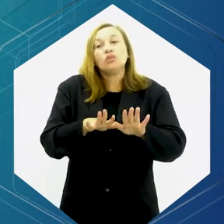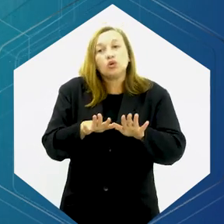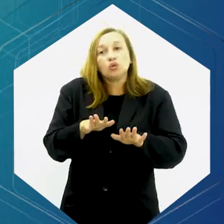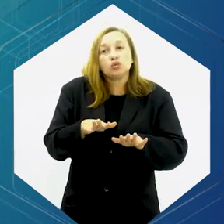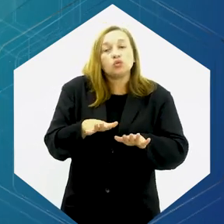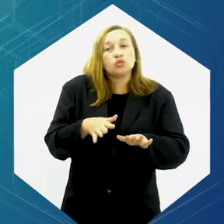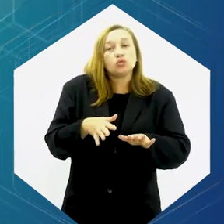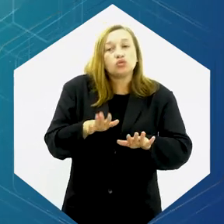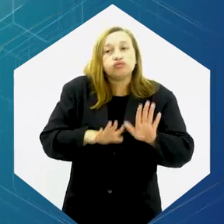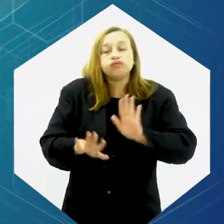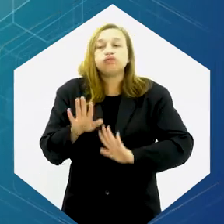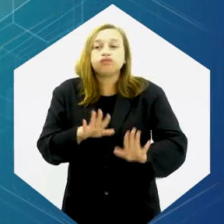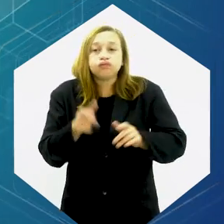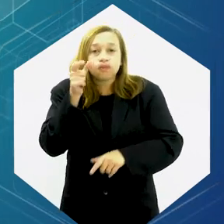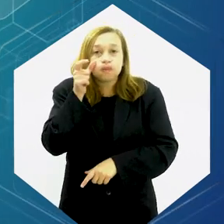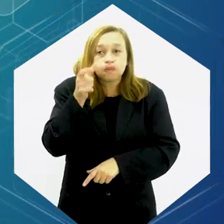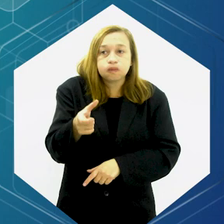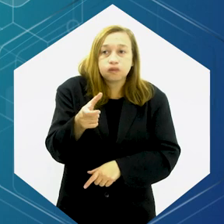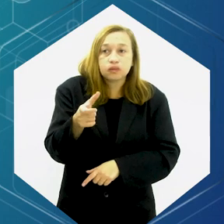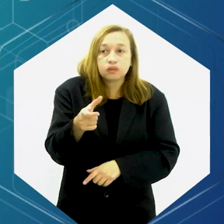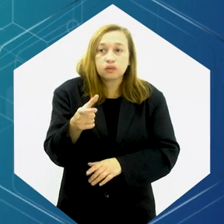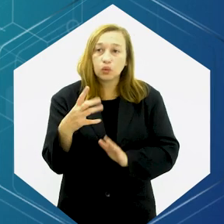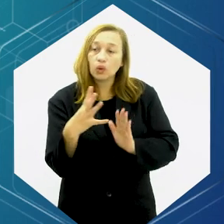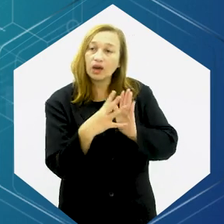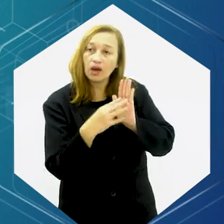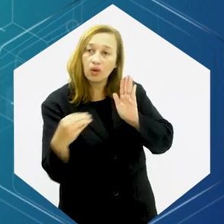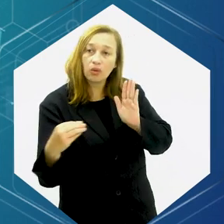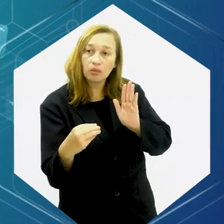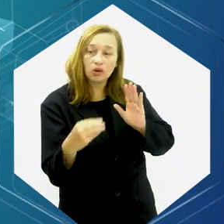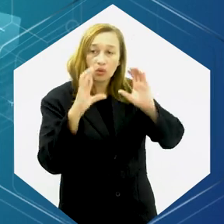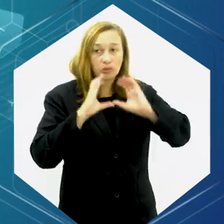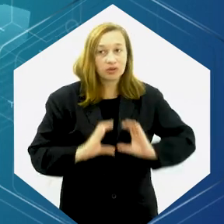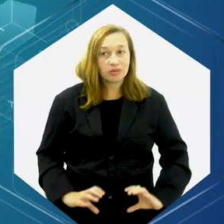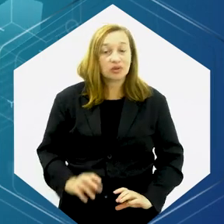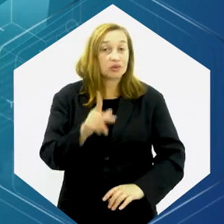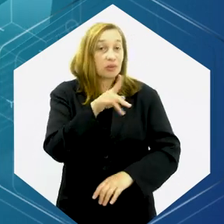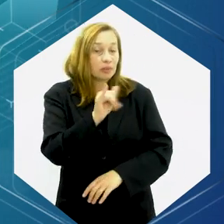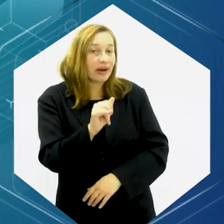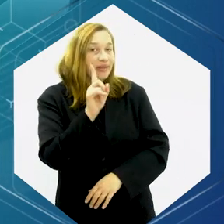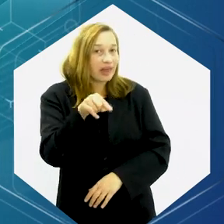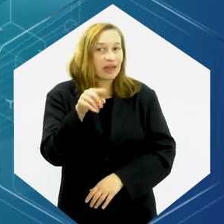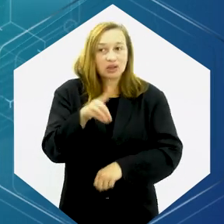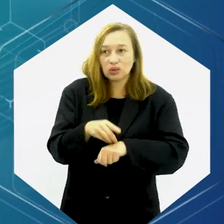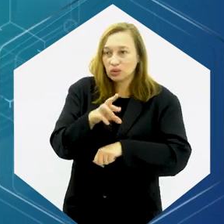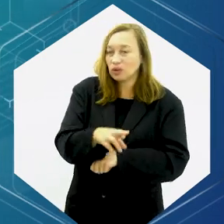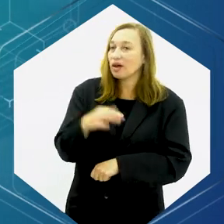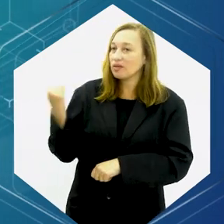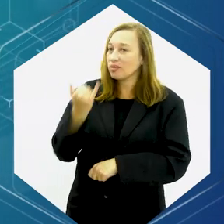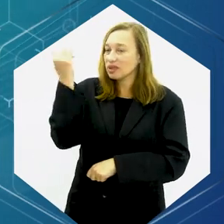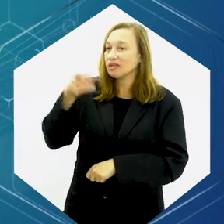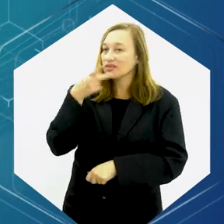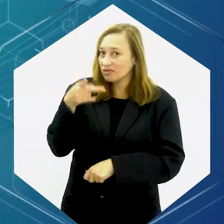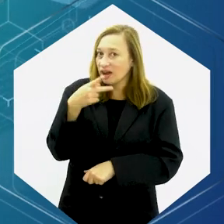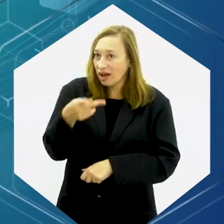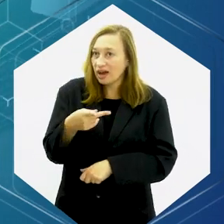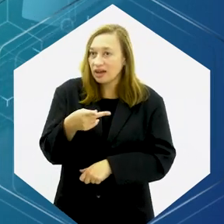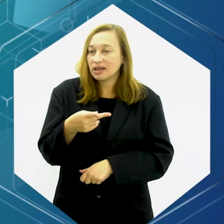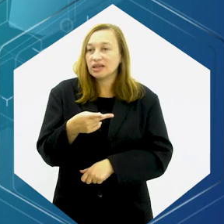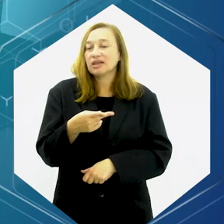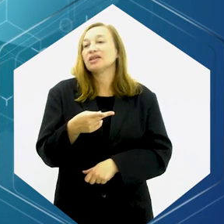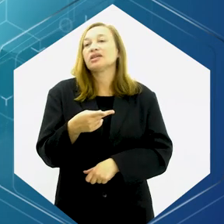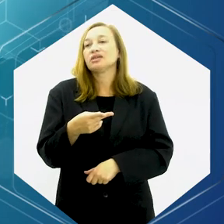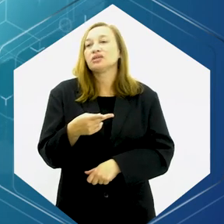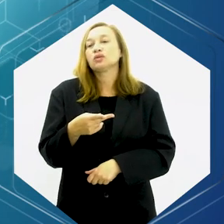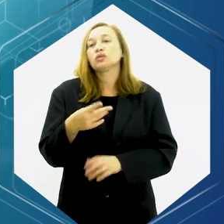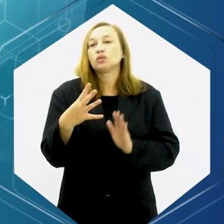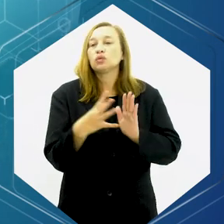que precisam de cuidado precisam de atenção e se espelham muito no comportamento dos Pais né Dr Gustavo acho que é importante a gente falar disso